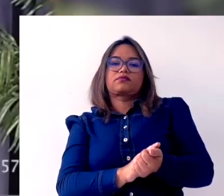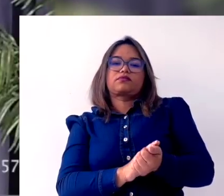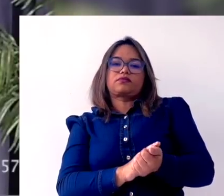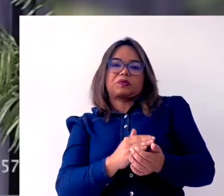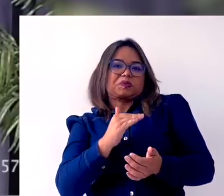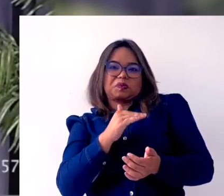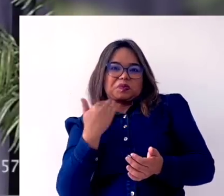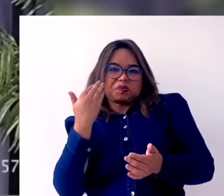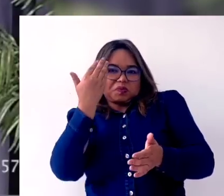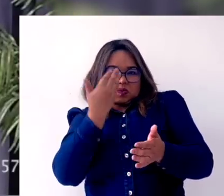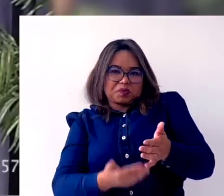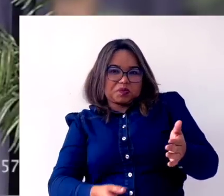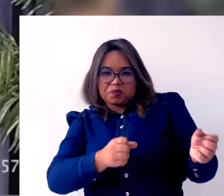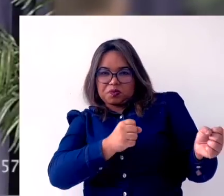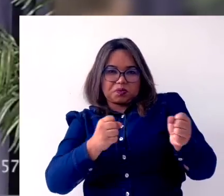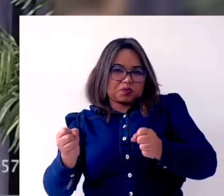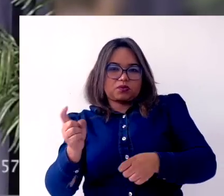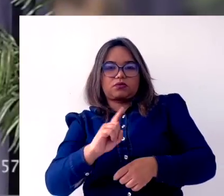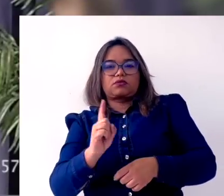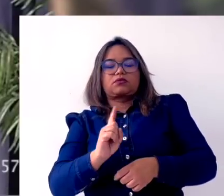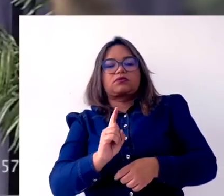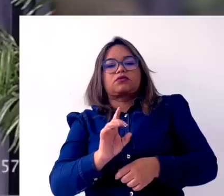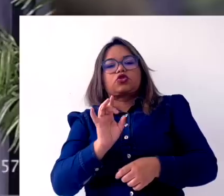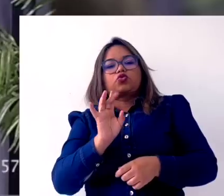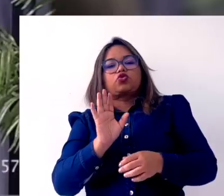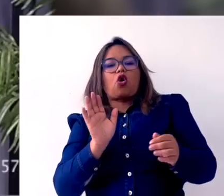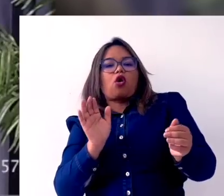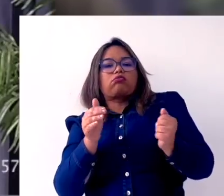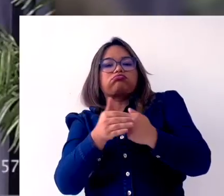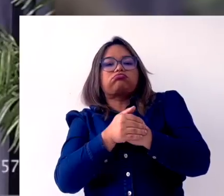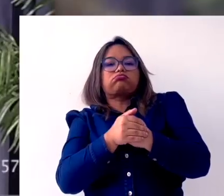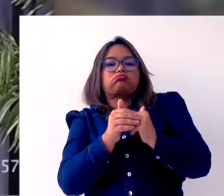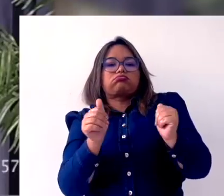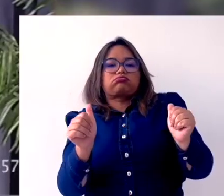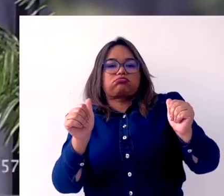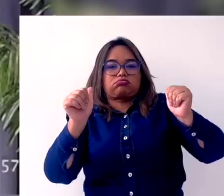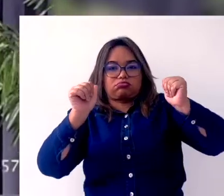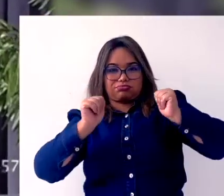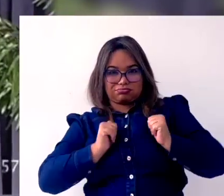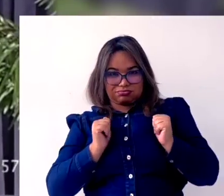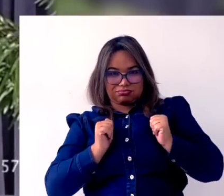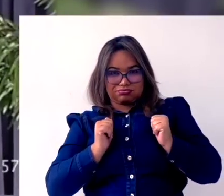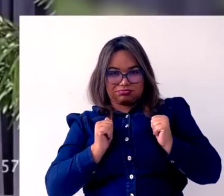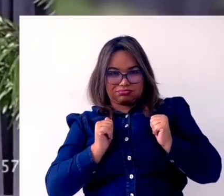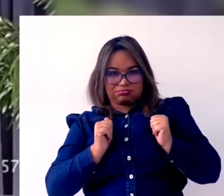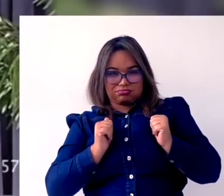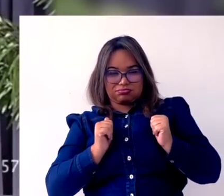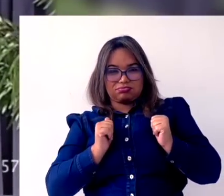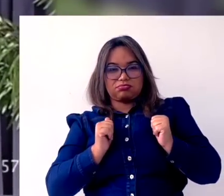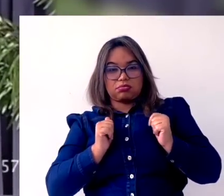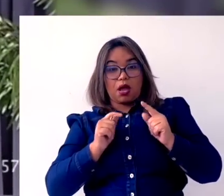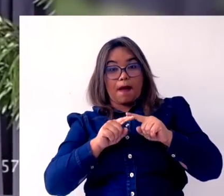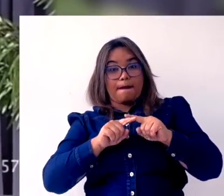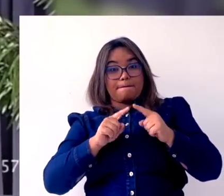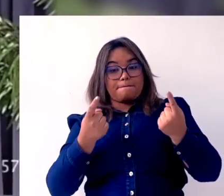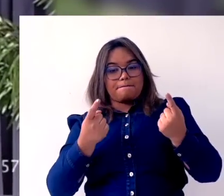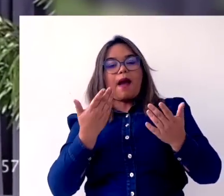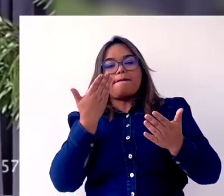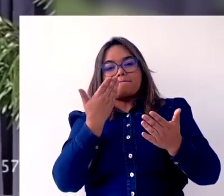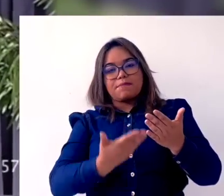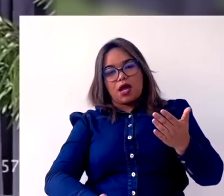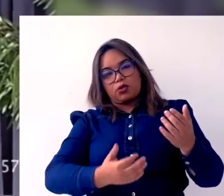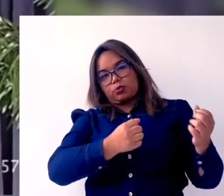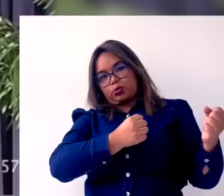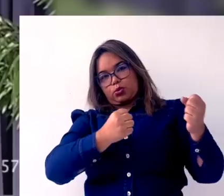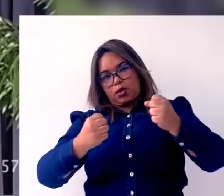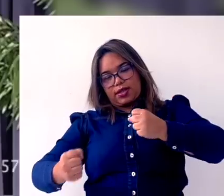mas ela não morre de fato. Ela simplesmente fica escondida. Mas como besta, ela morre, porque ela perde o seu